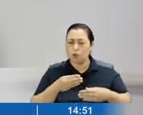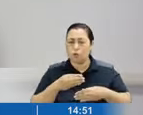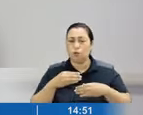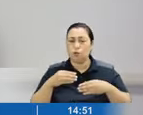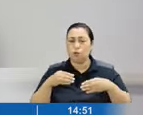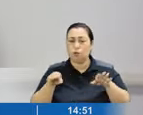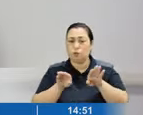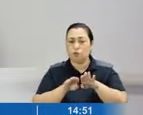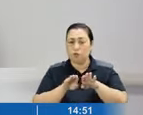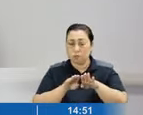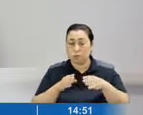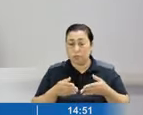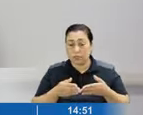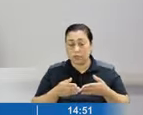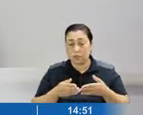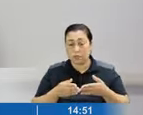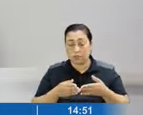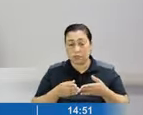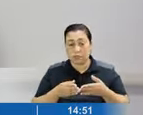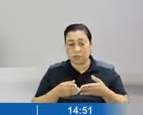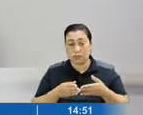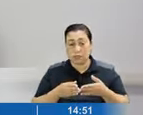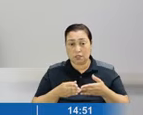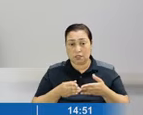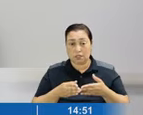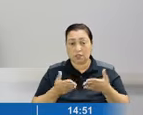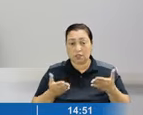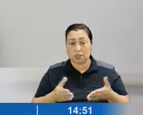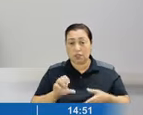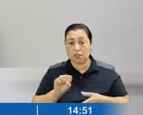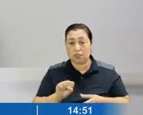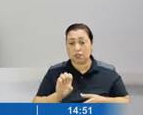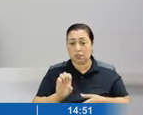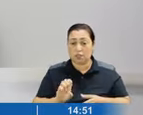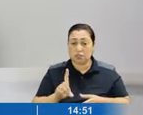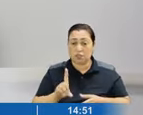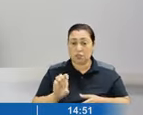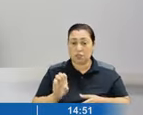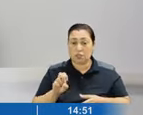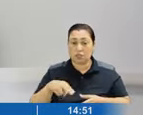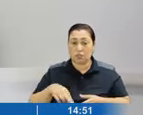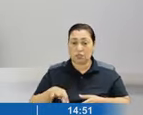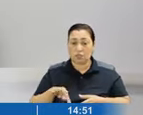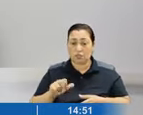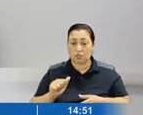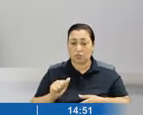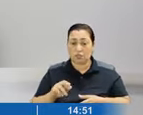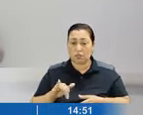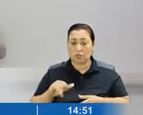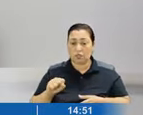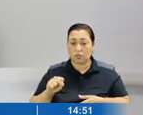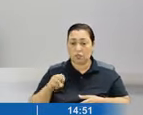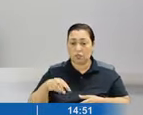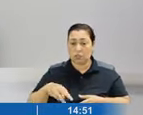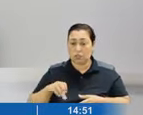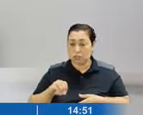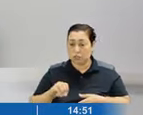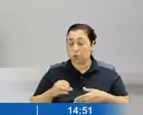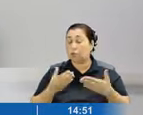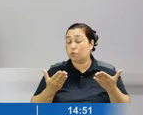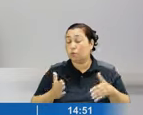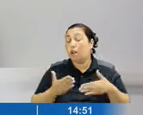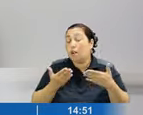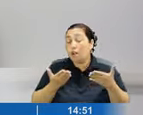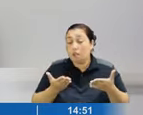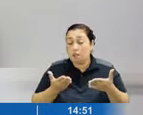e alterações importantes. Né? E o sedentarismo? A atividade física, ela produz hormônios